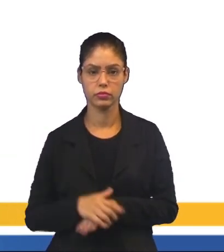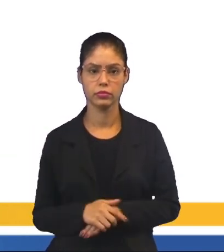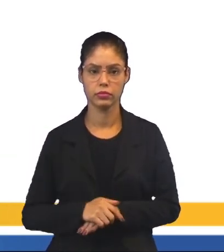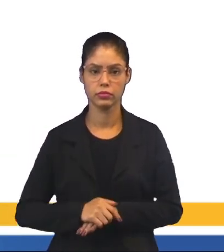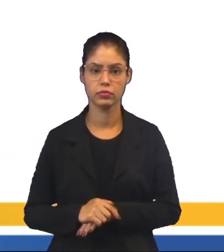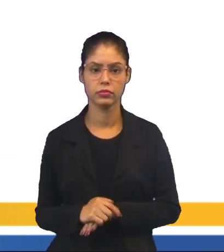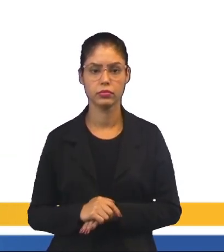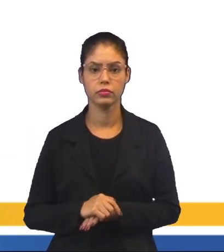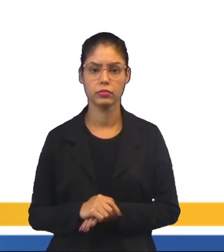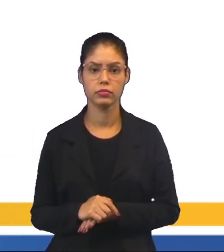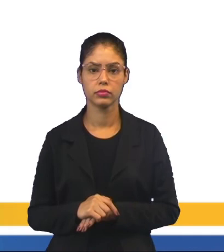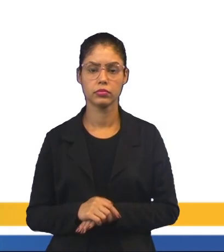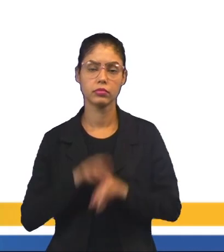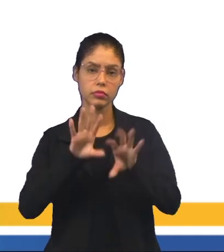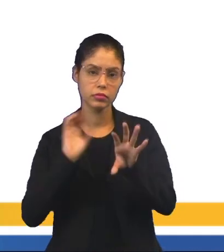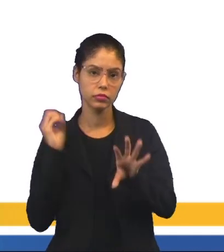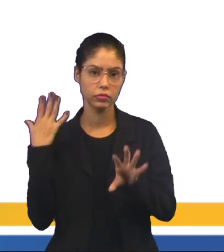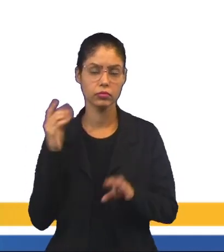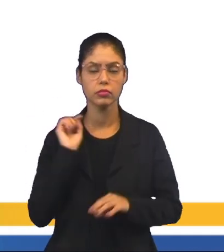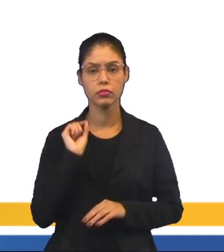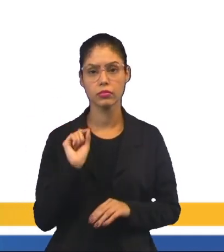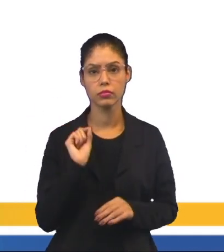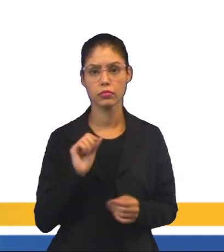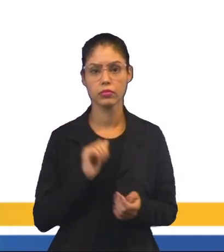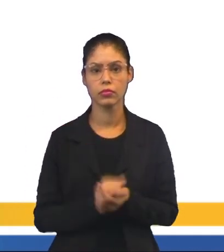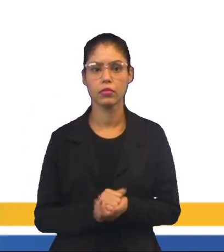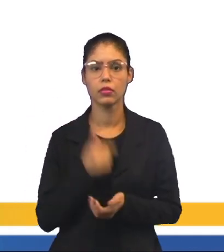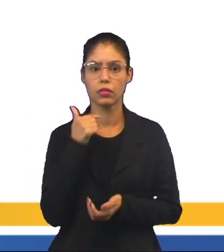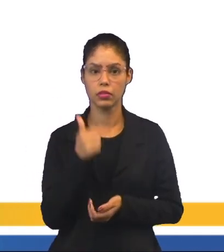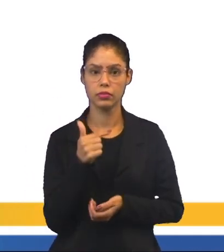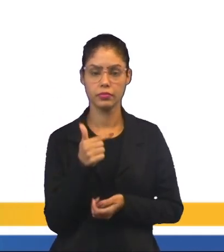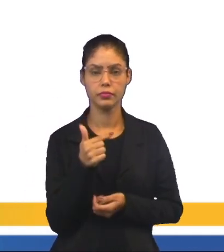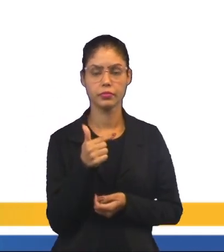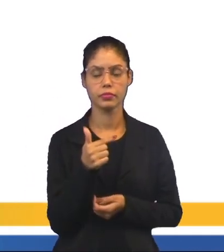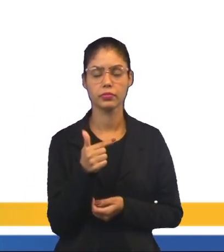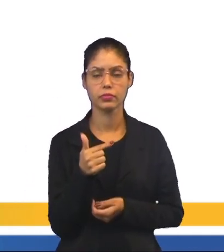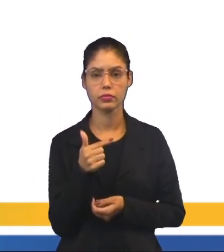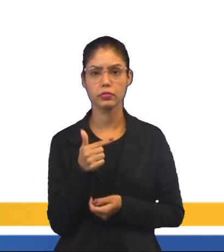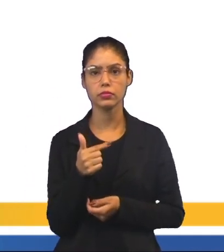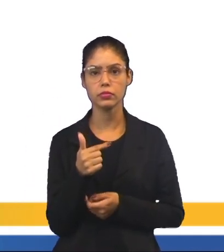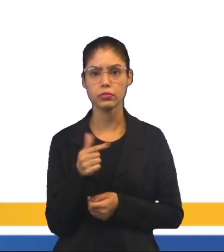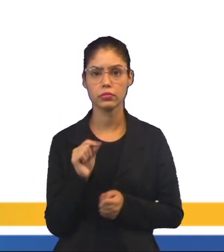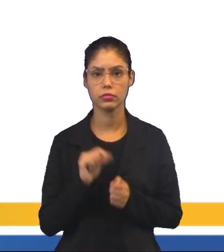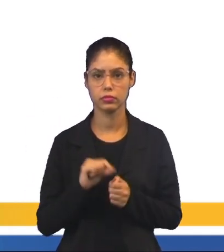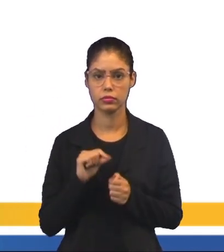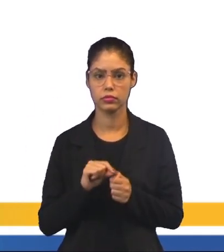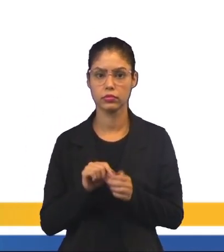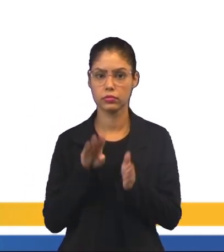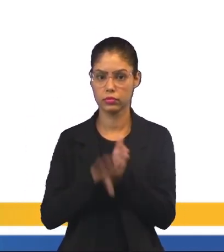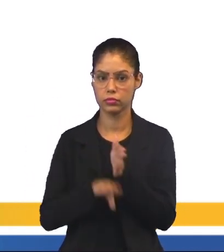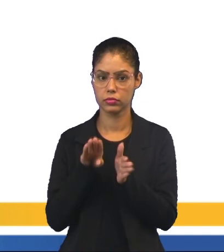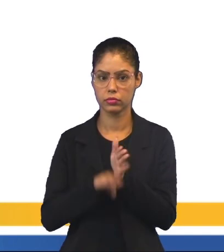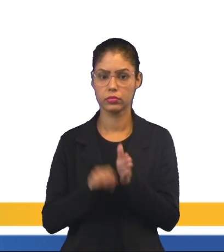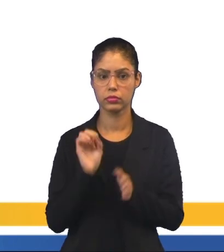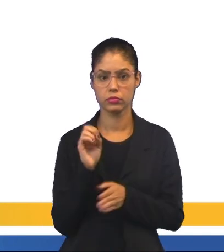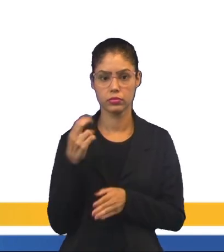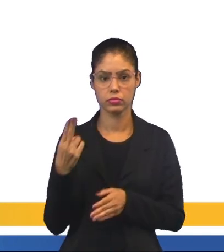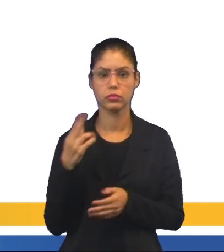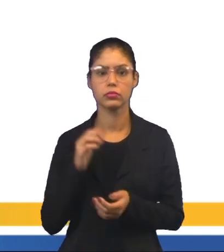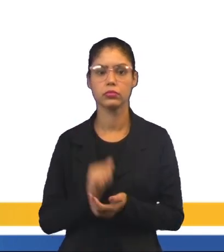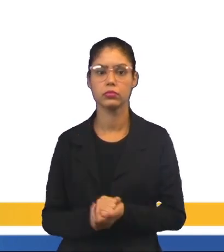0 menos 3. Então, nesse caso aí, o meu 2, tá? Que vai ficar na subtração, ou